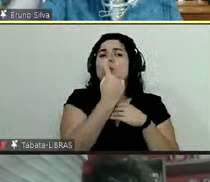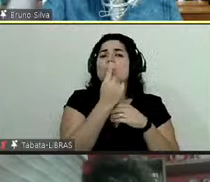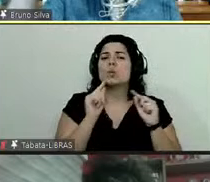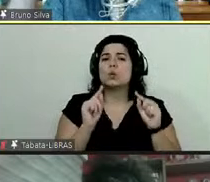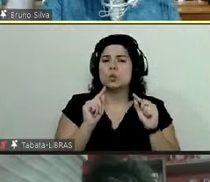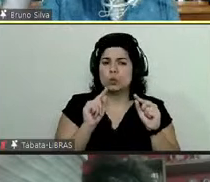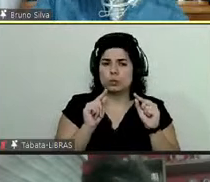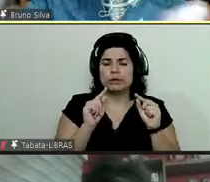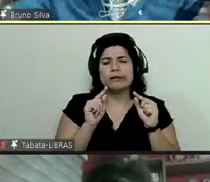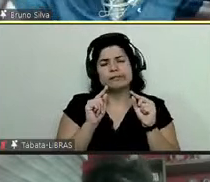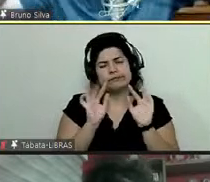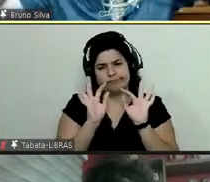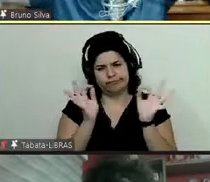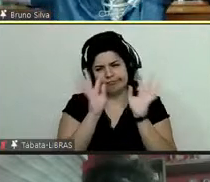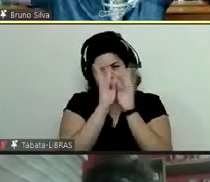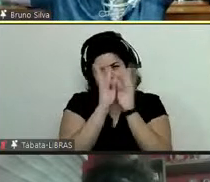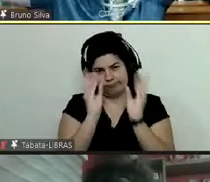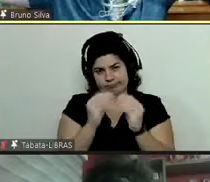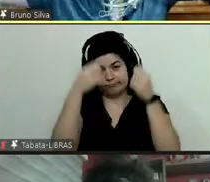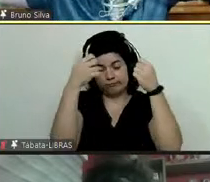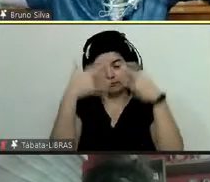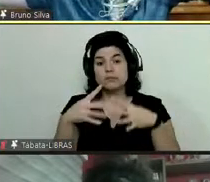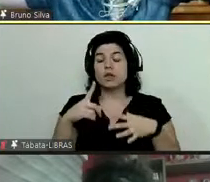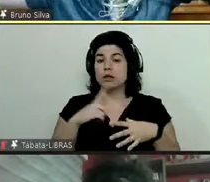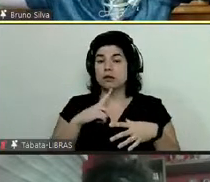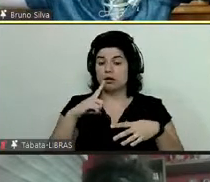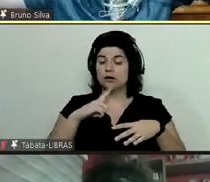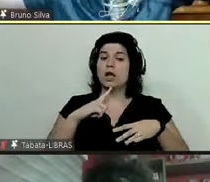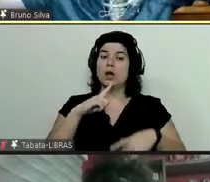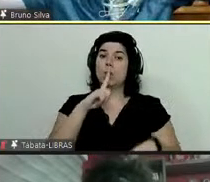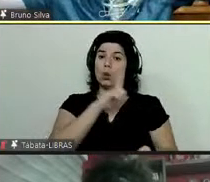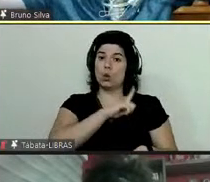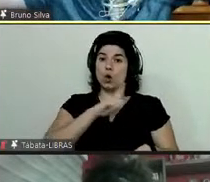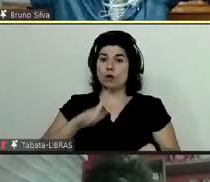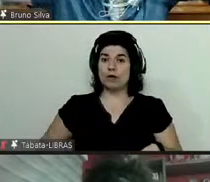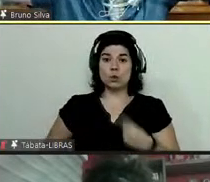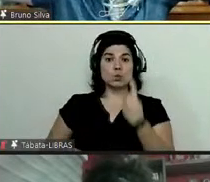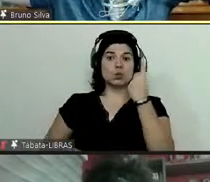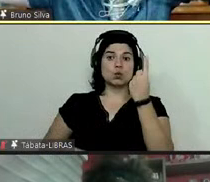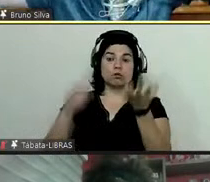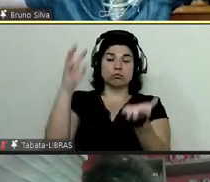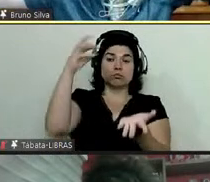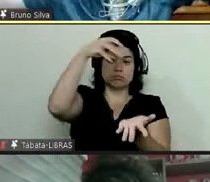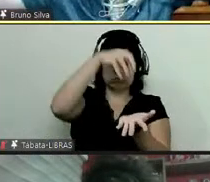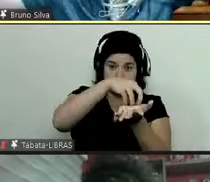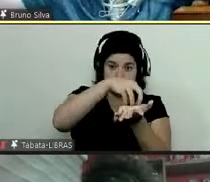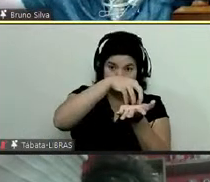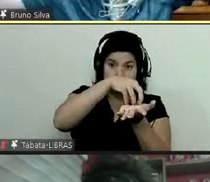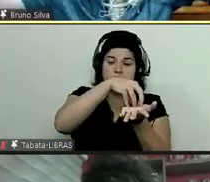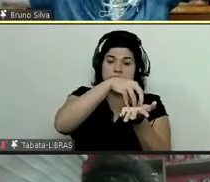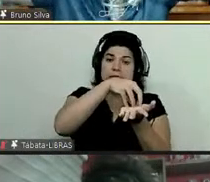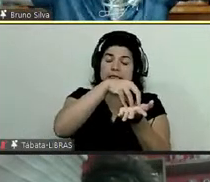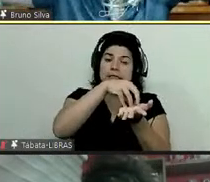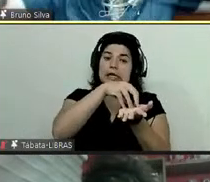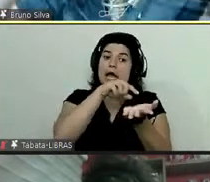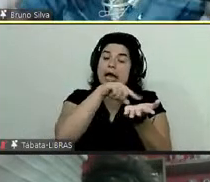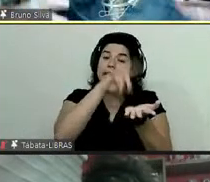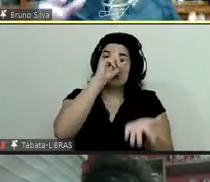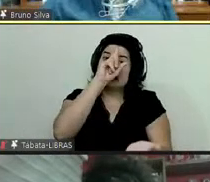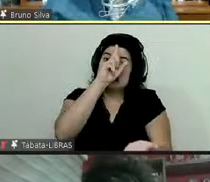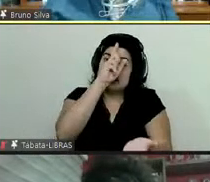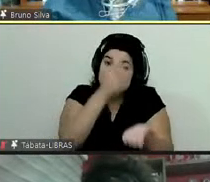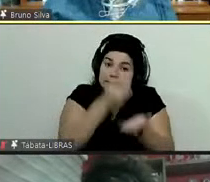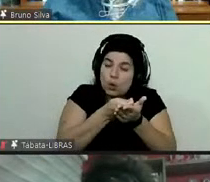que via de regra de maneira simples aqui só aqueles que têm uma forma de governo central e as decisões desse governo Central